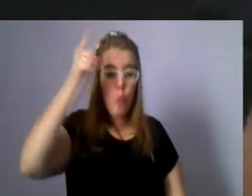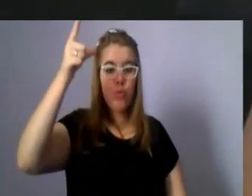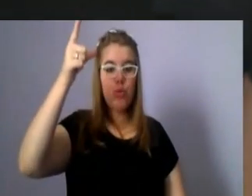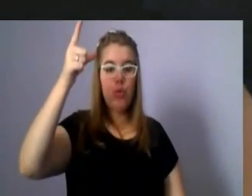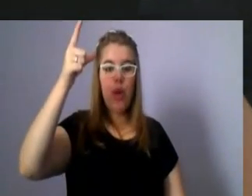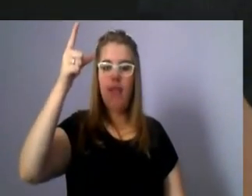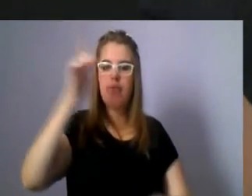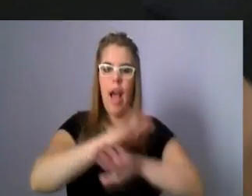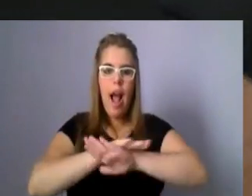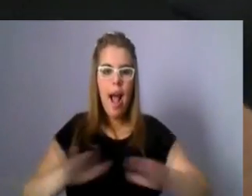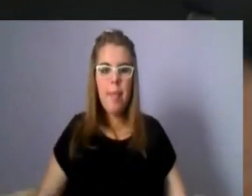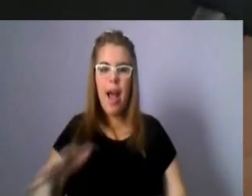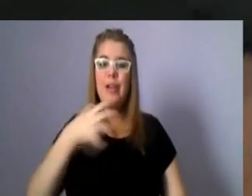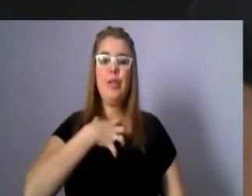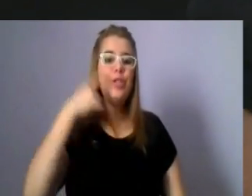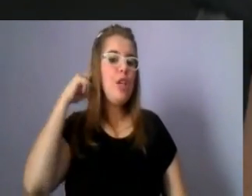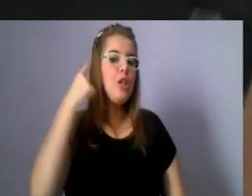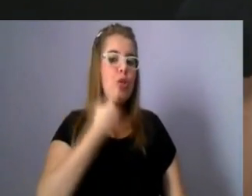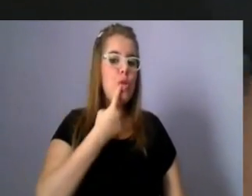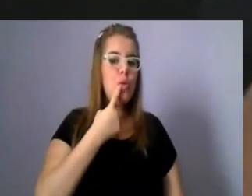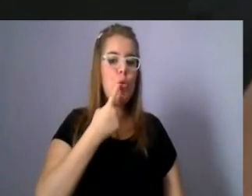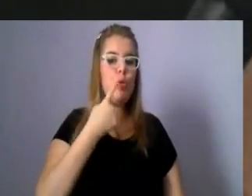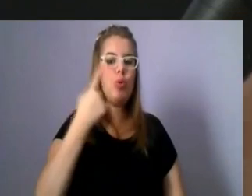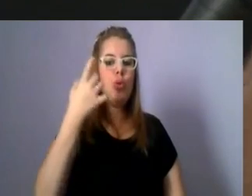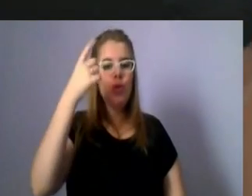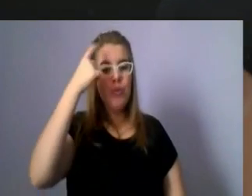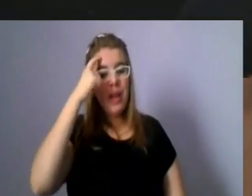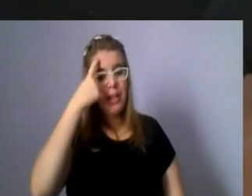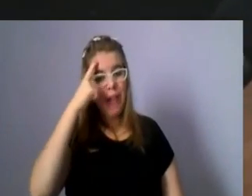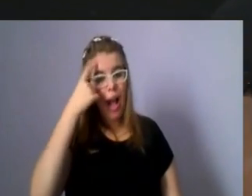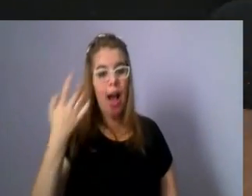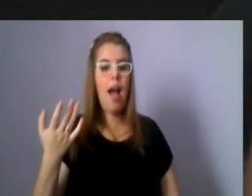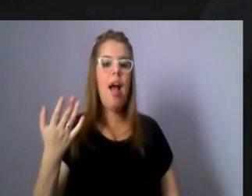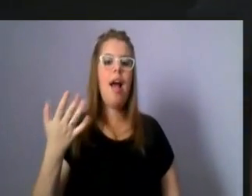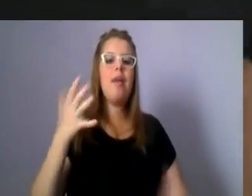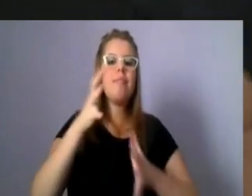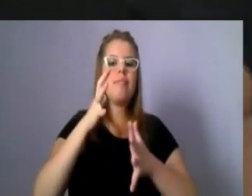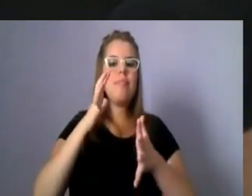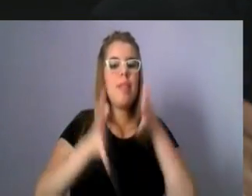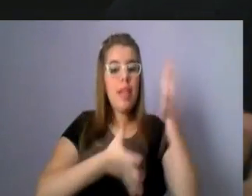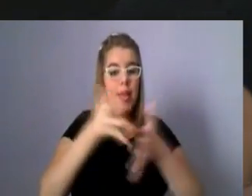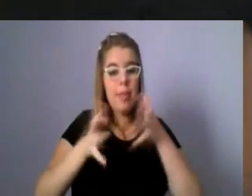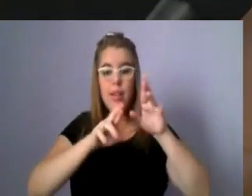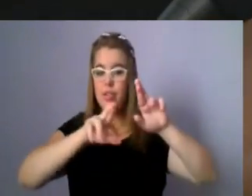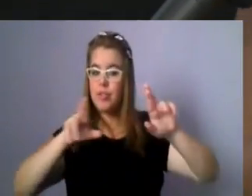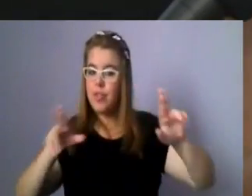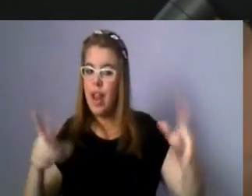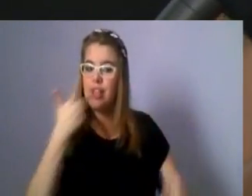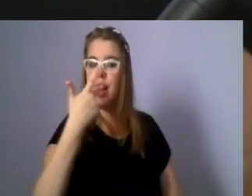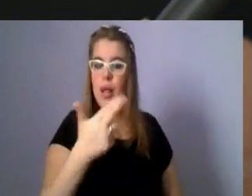vai acabar. Esse jeito surdo de pensar, de uma língua diferente, de ter uma